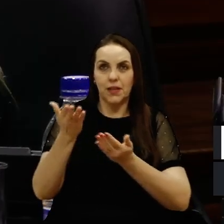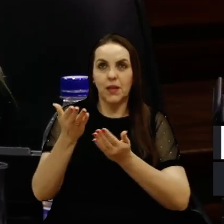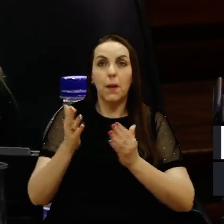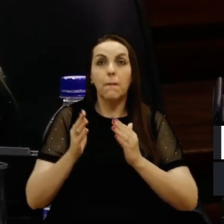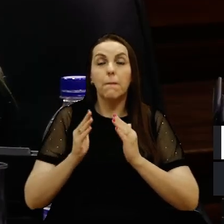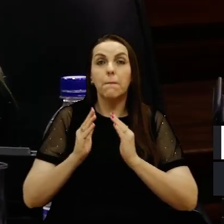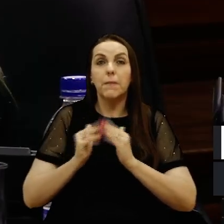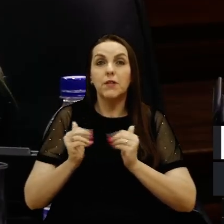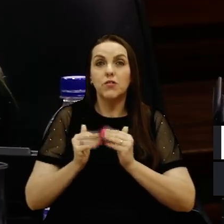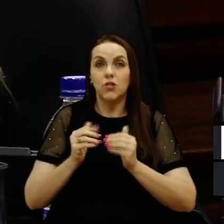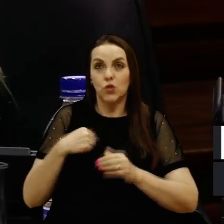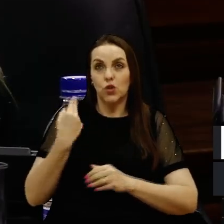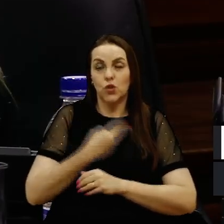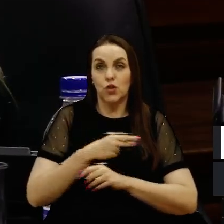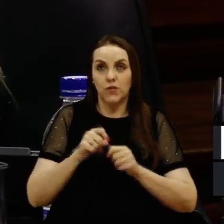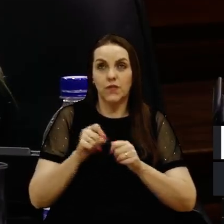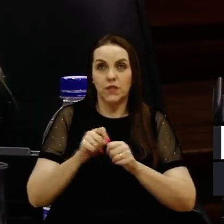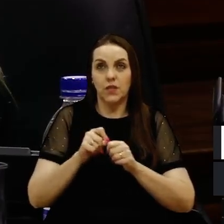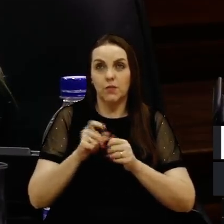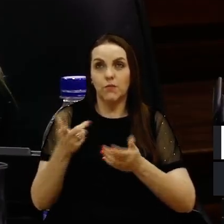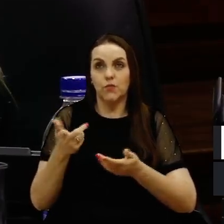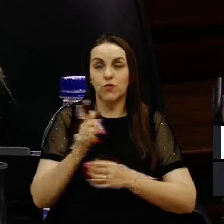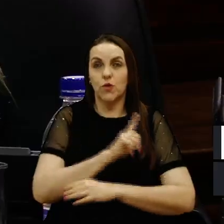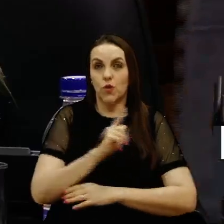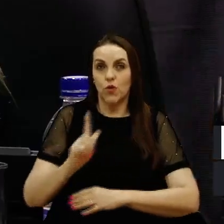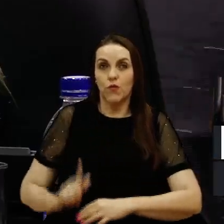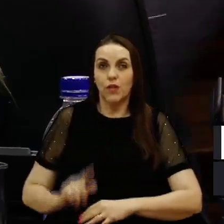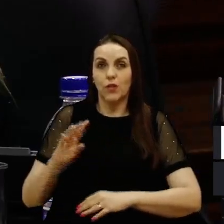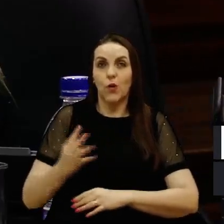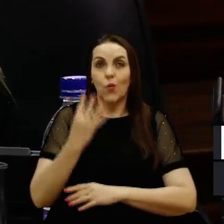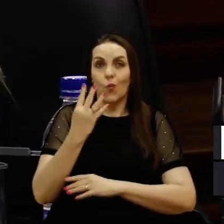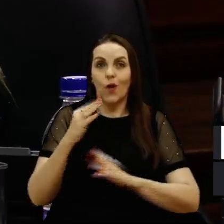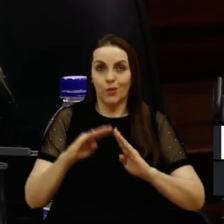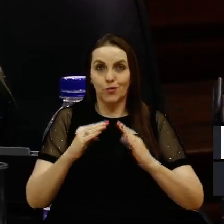que a gente fez ao governo das 4 escolas